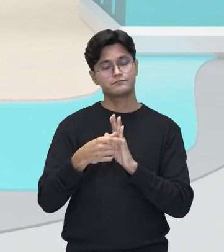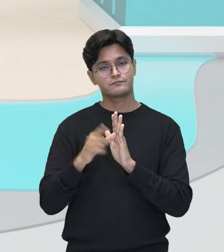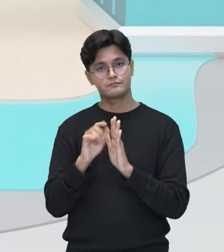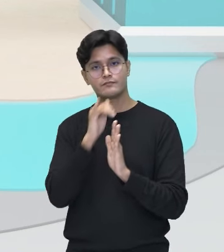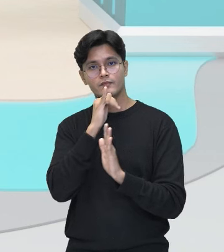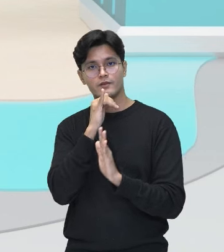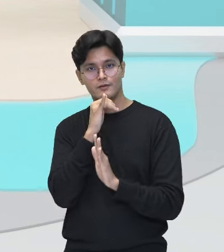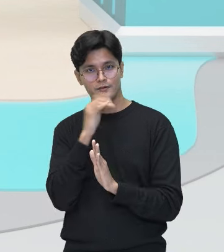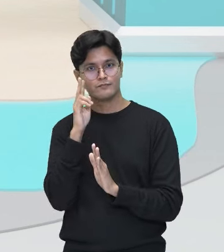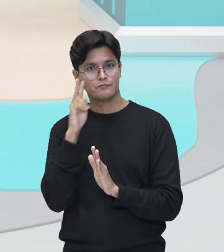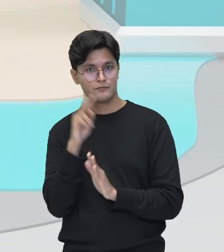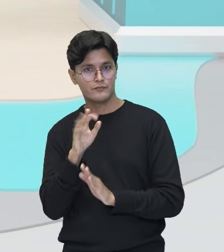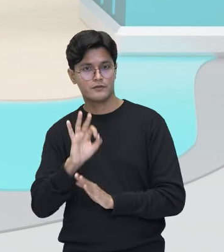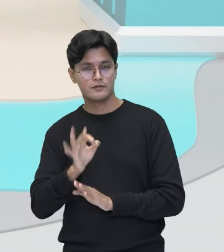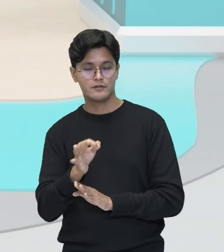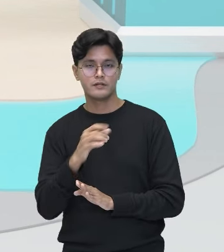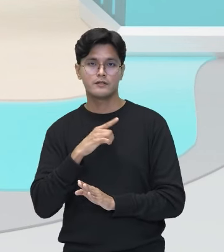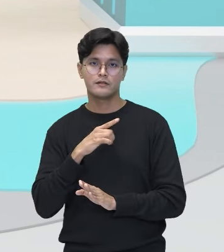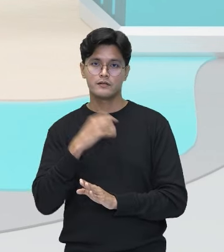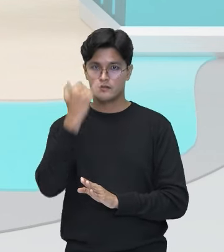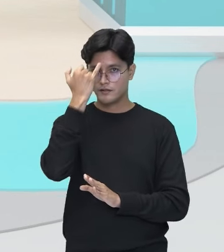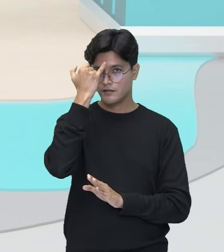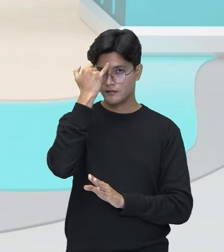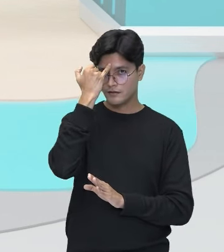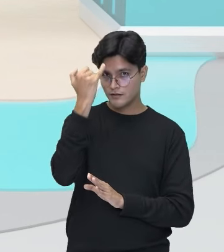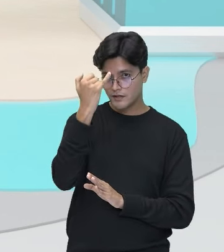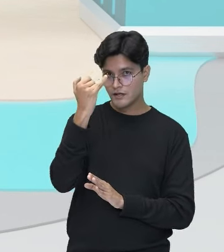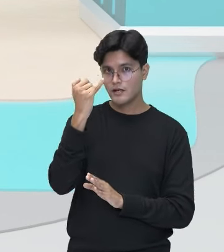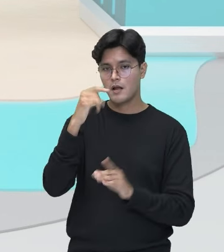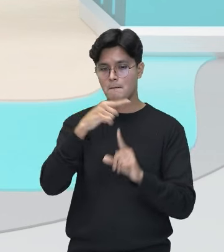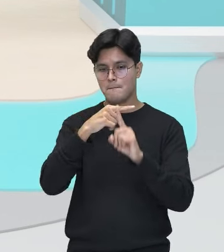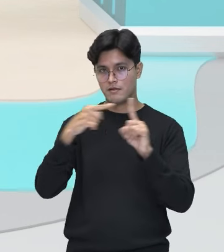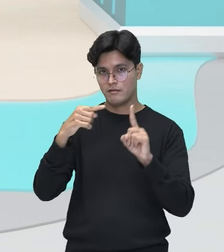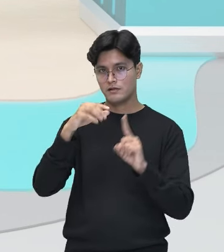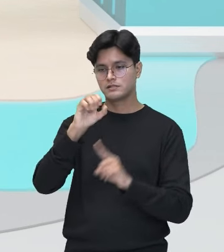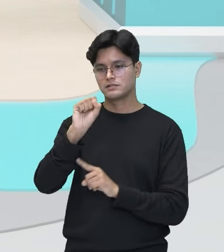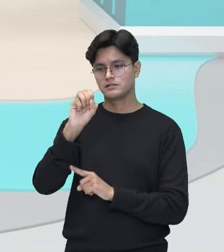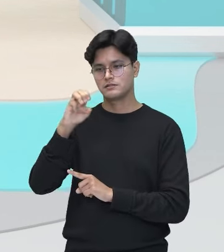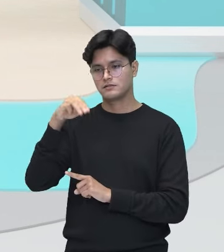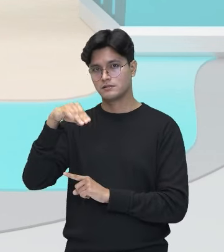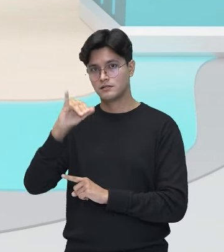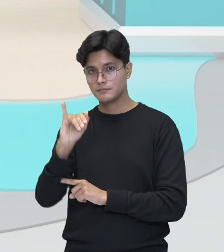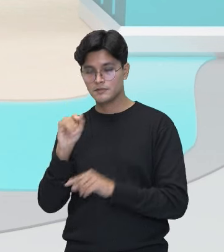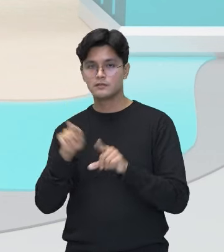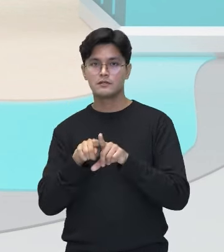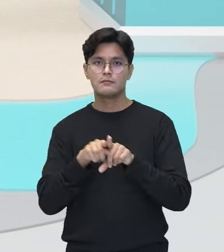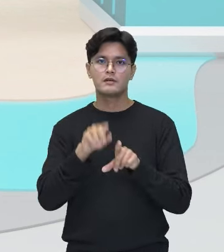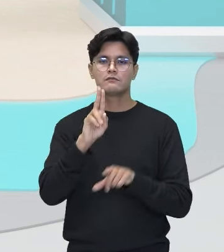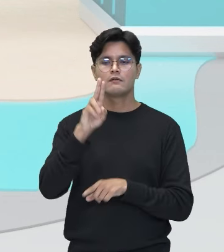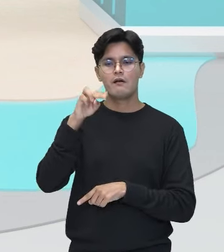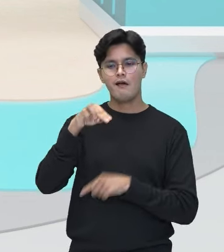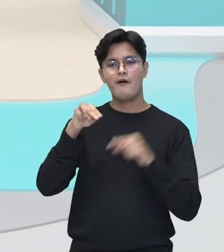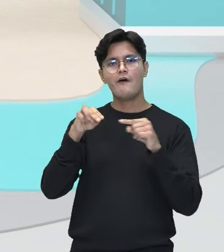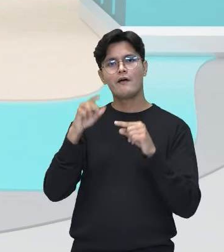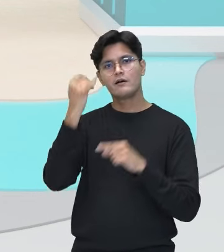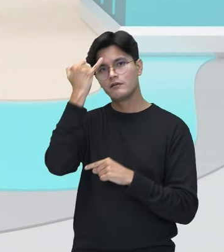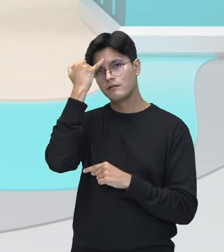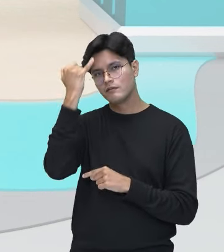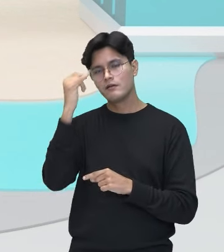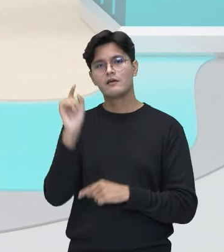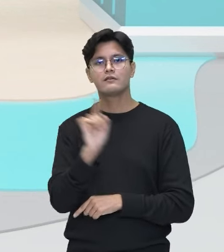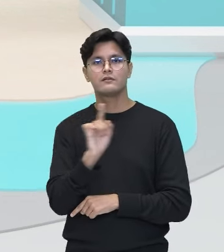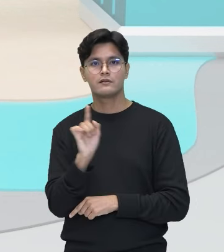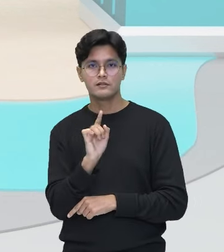semi, né? Semi dá só a ideia de quê? Metade. E o an? O an significa negação ou oposição. Então, dependendo do